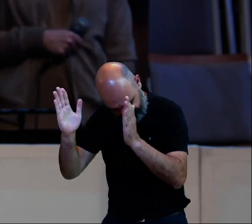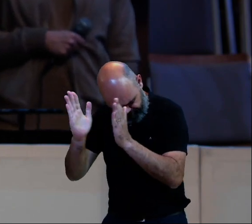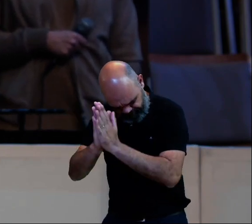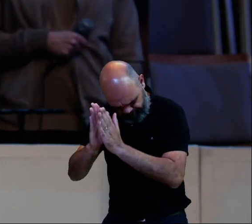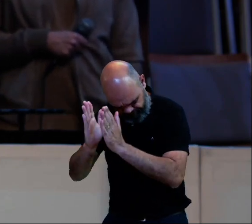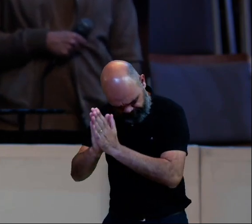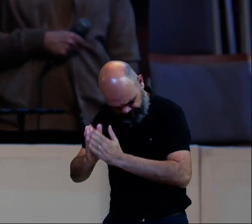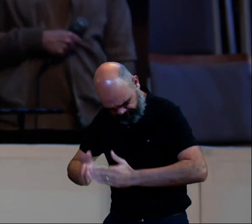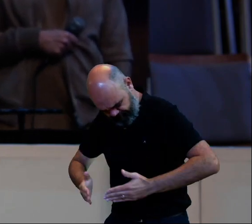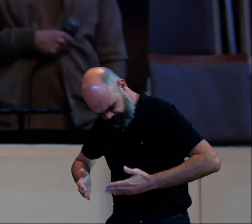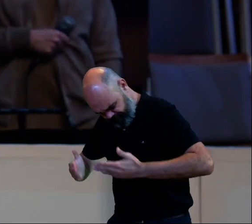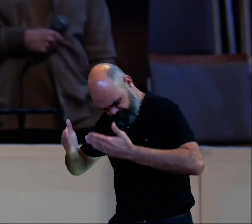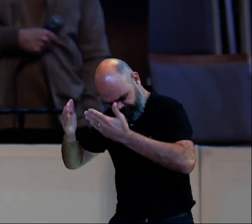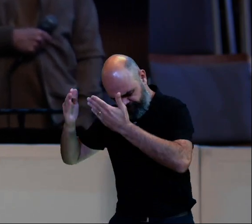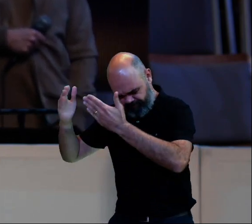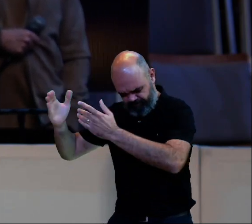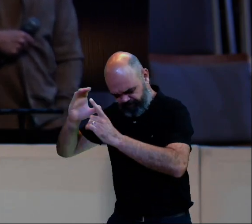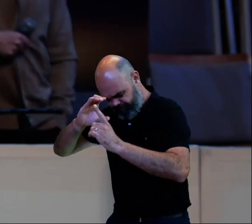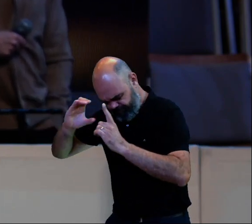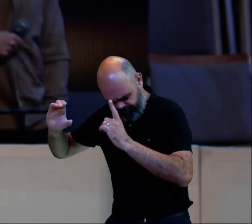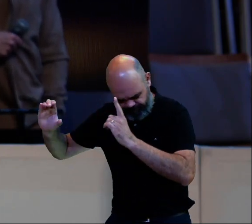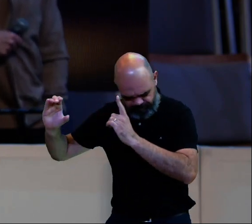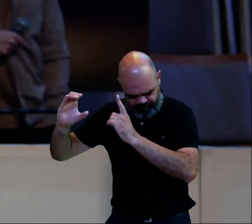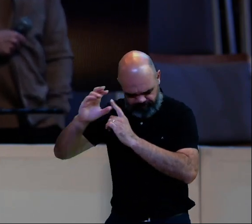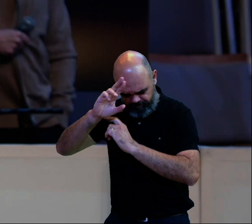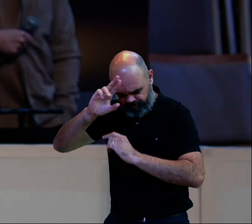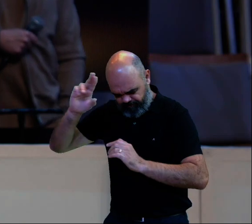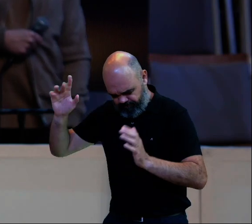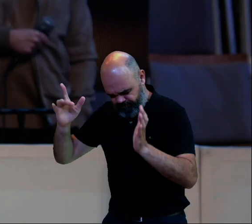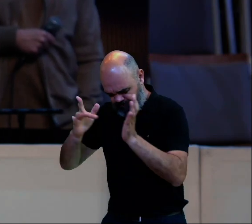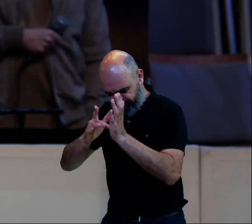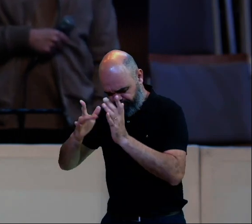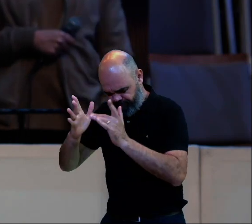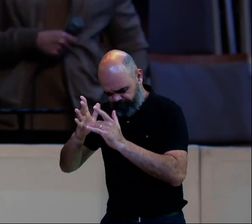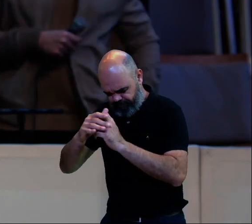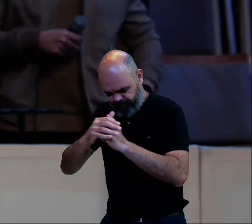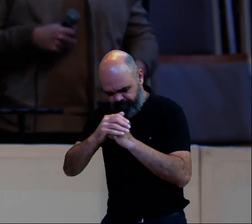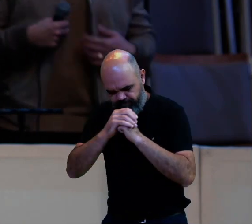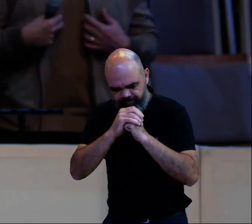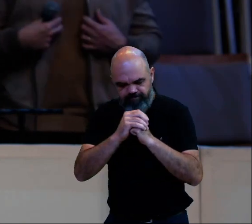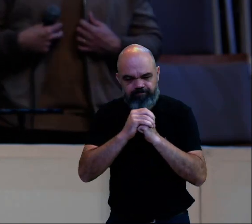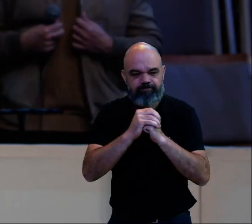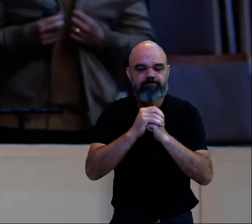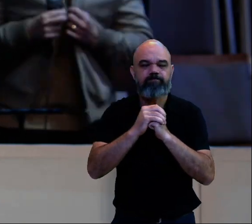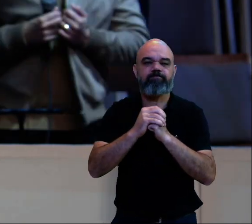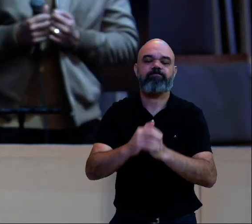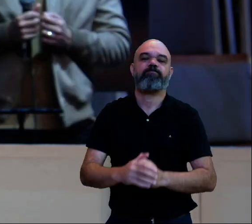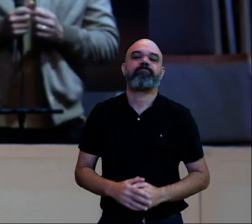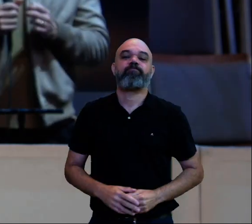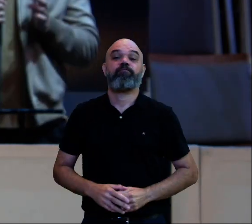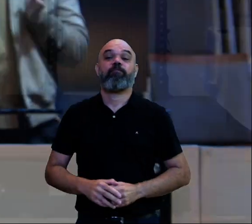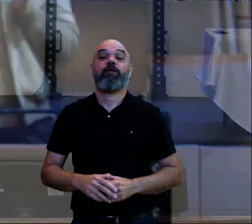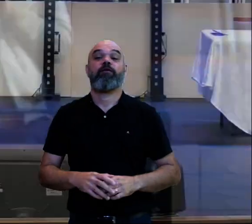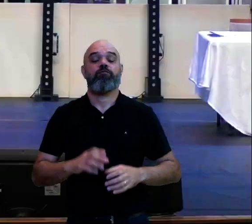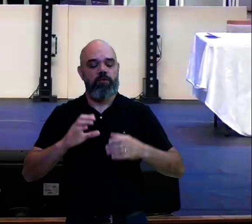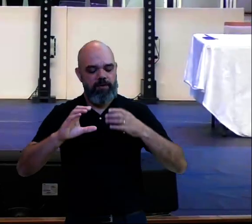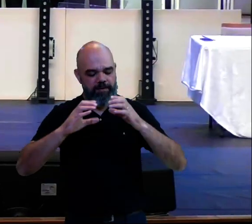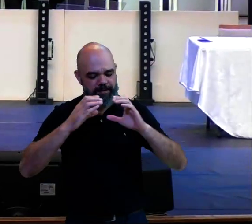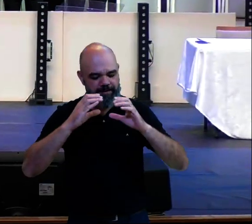esta manhã e esse culto, em nome de Jesus. Amém, Senhor. Amém. Você pode cantar